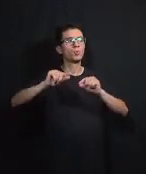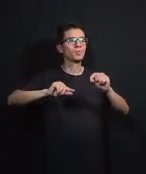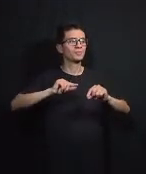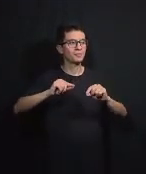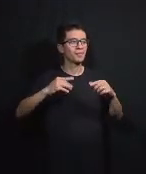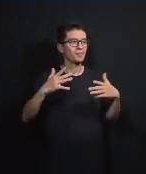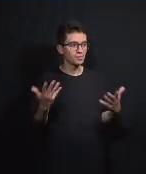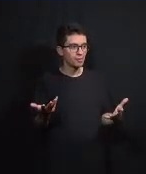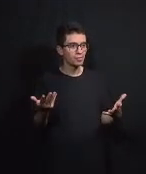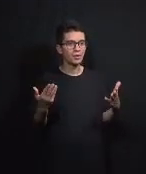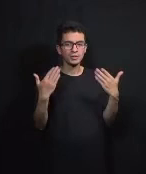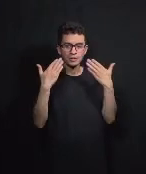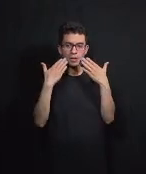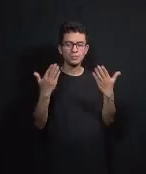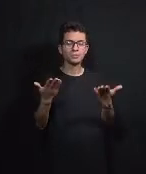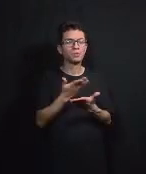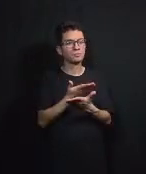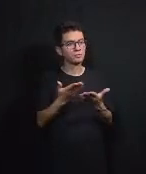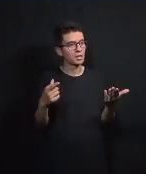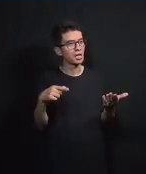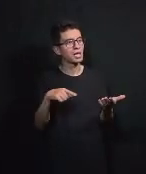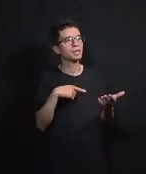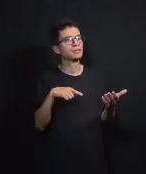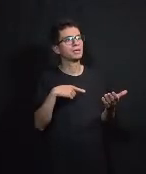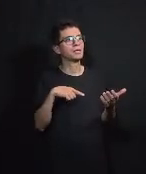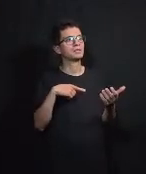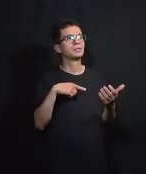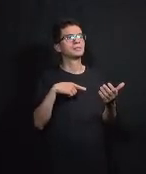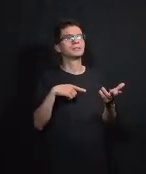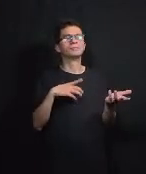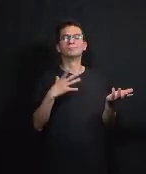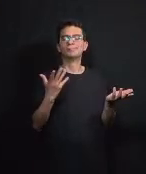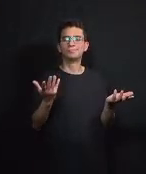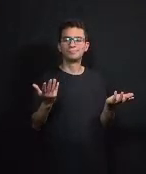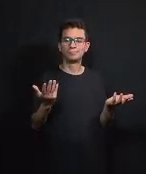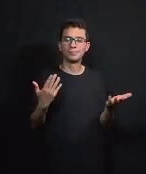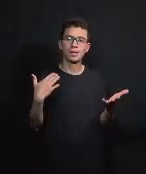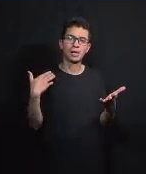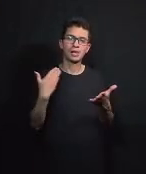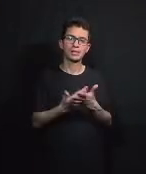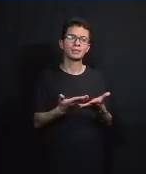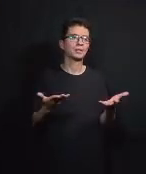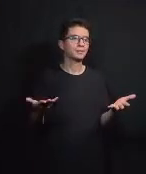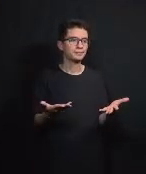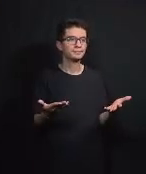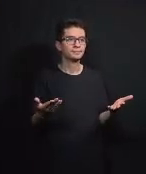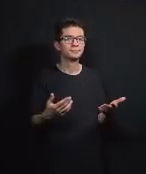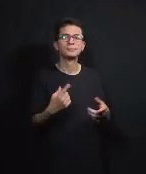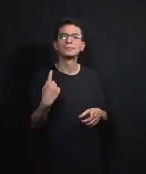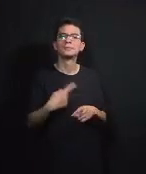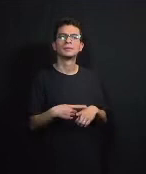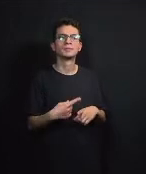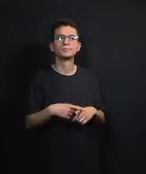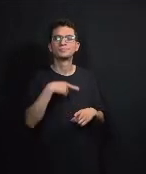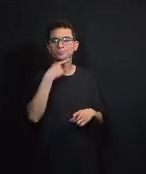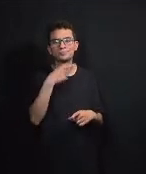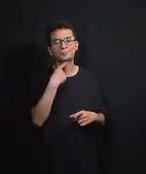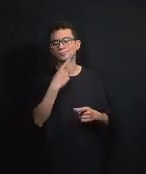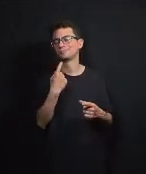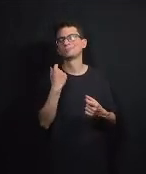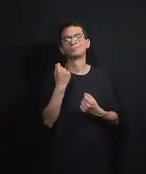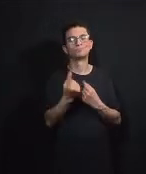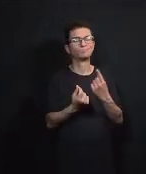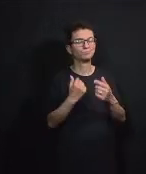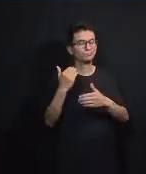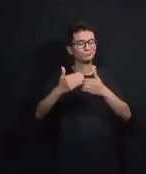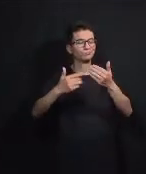essa exposição teve um tom muito pessimista até aqui. Eu falei coisas que não deram certo, avanços que não deram certo, tal,